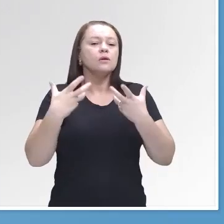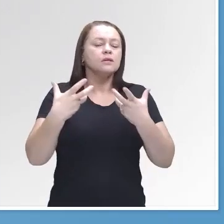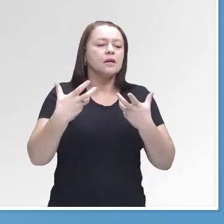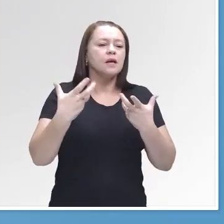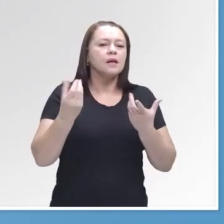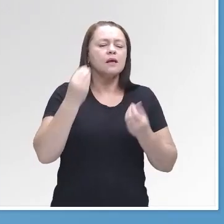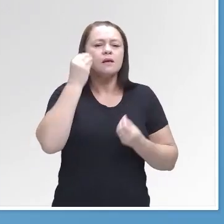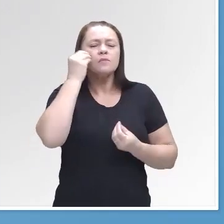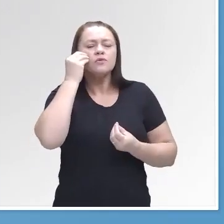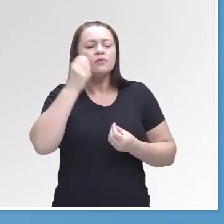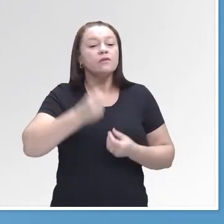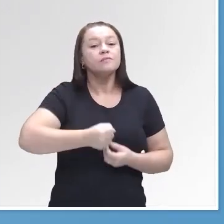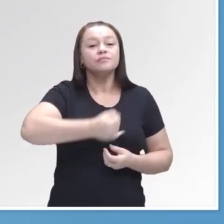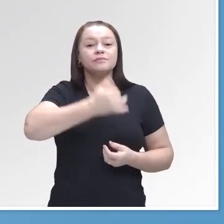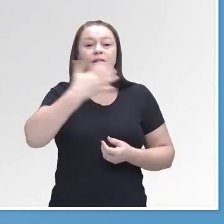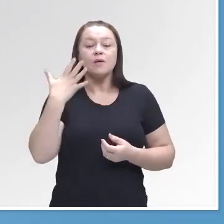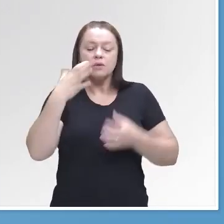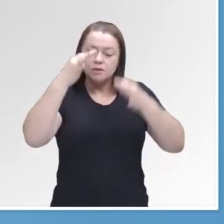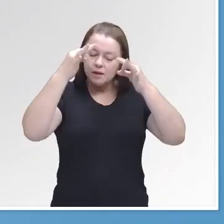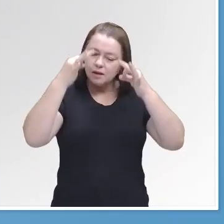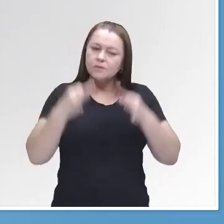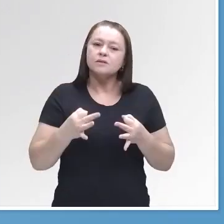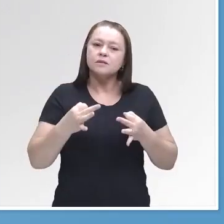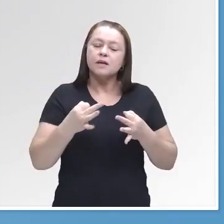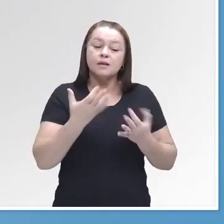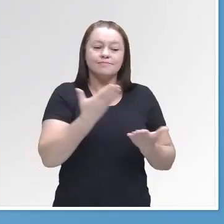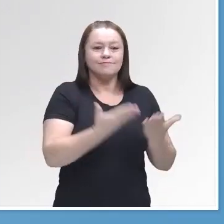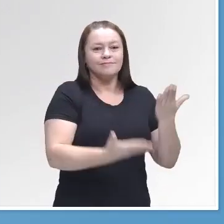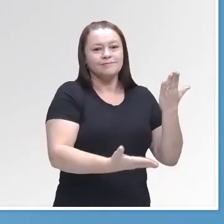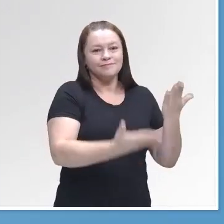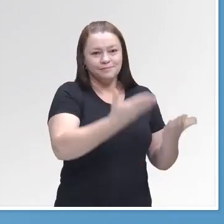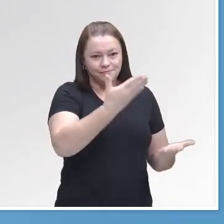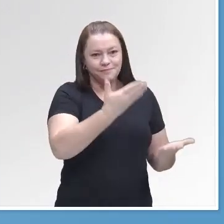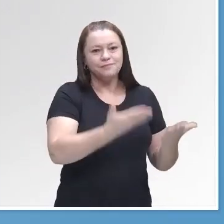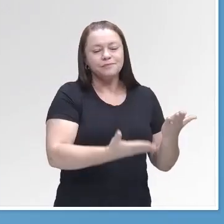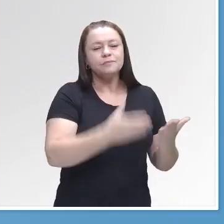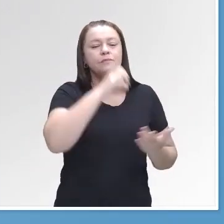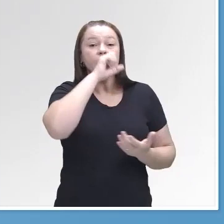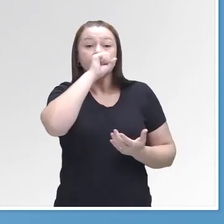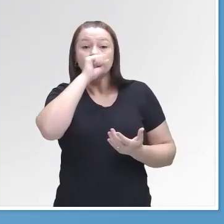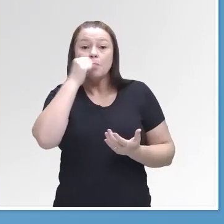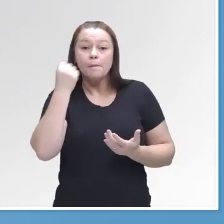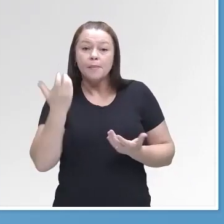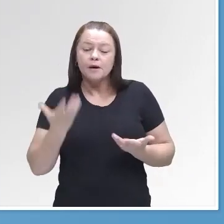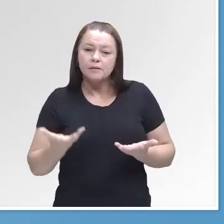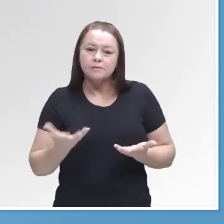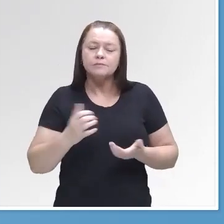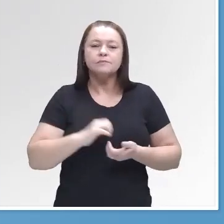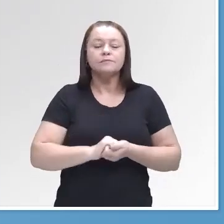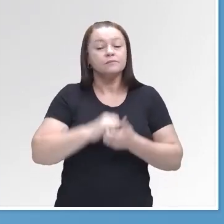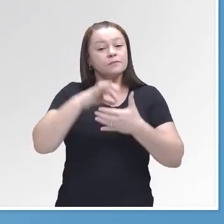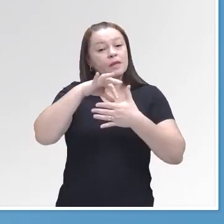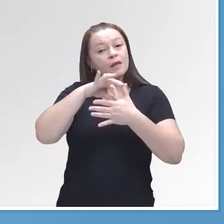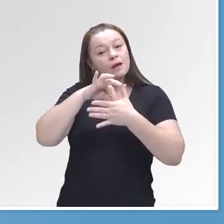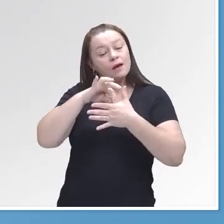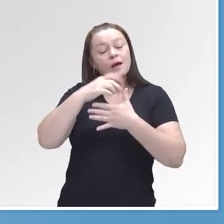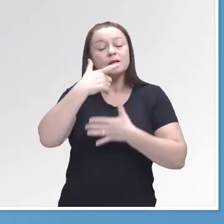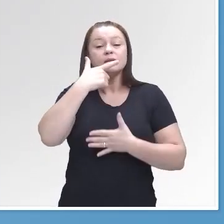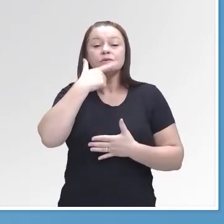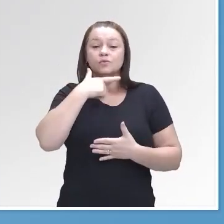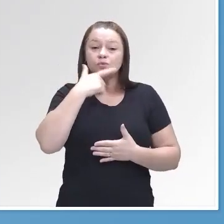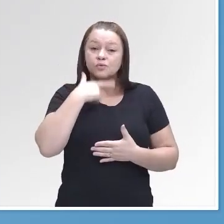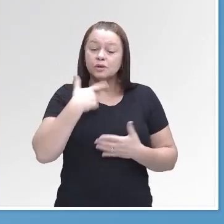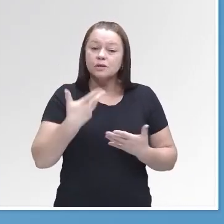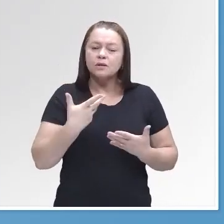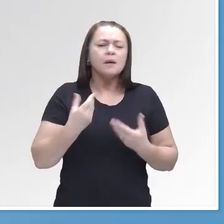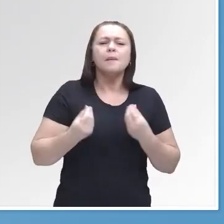definir a quantidade exata de massa do pão, da carne, do queijo.